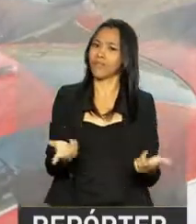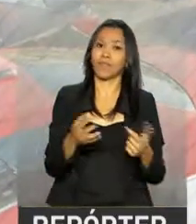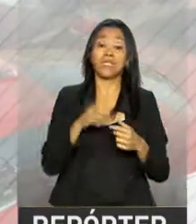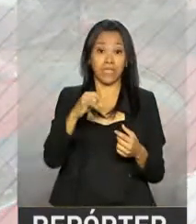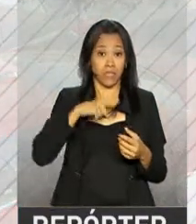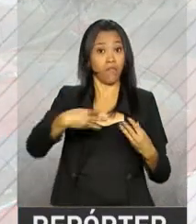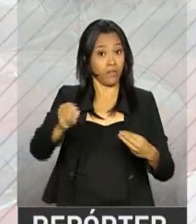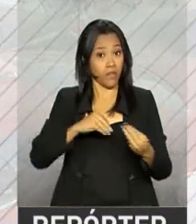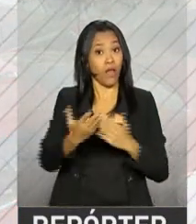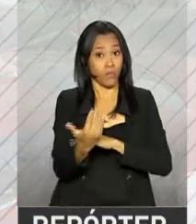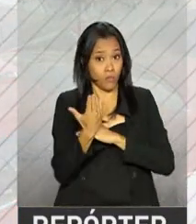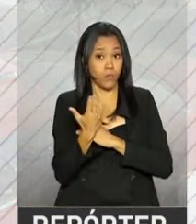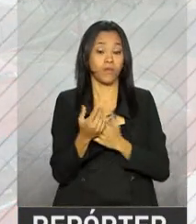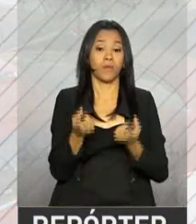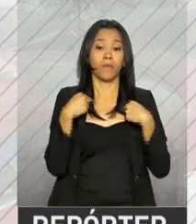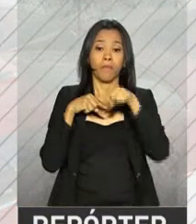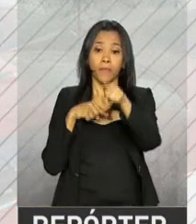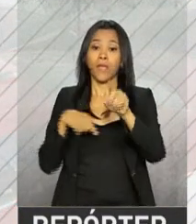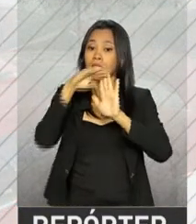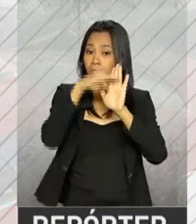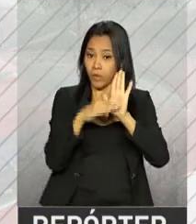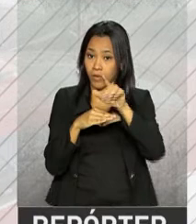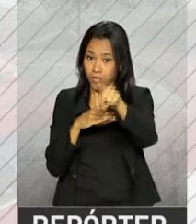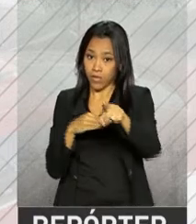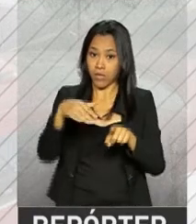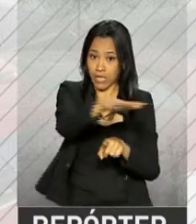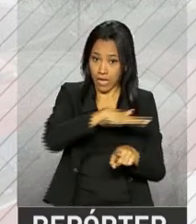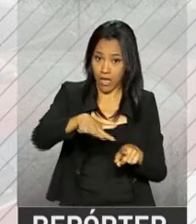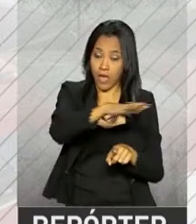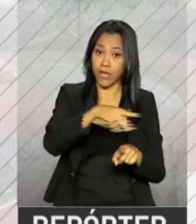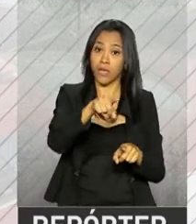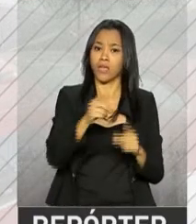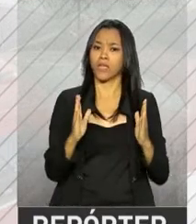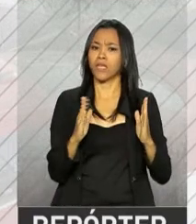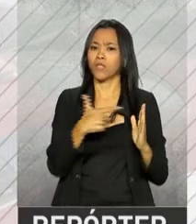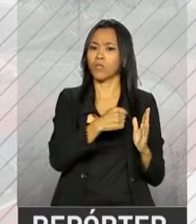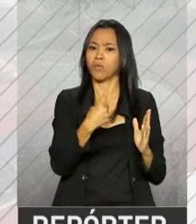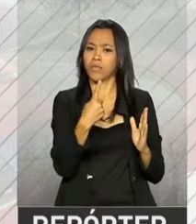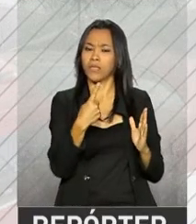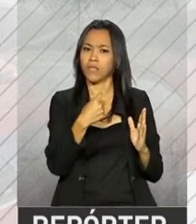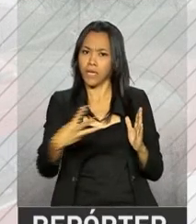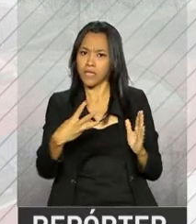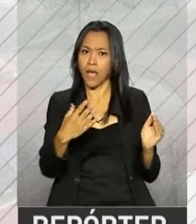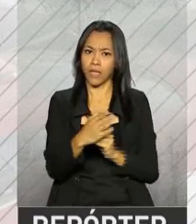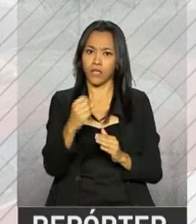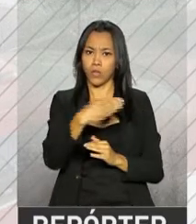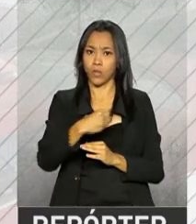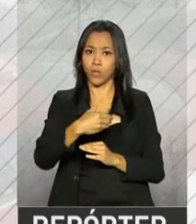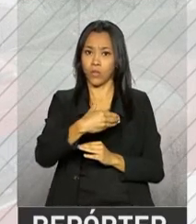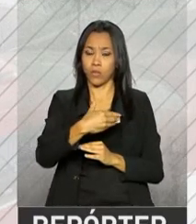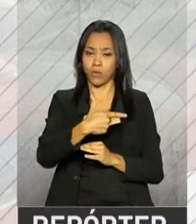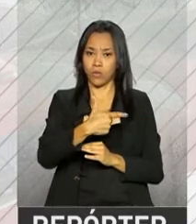inovar alto o programa do governo federal para o setor automotivo que vigorou de 2013 a 2017 fez com que a indústria